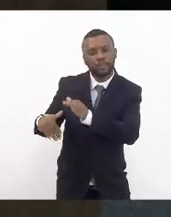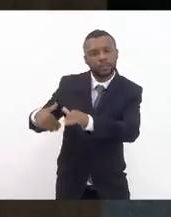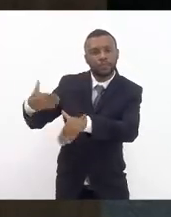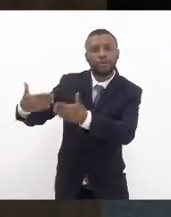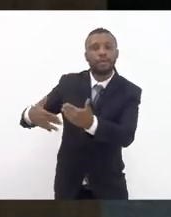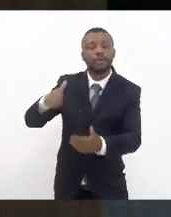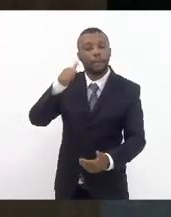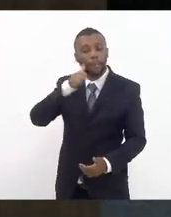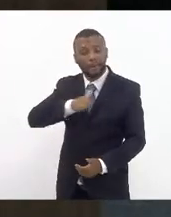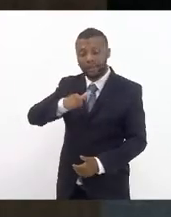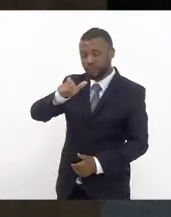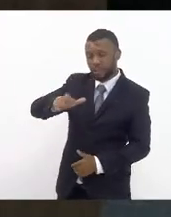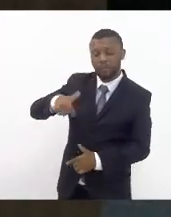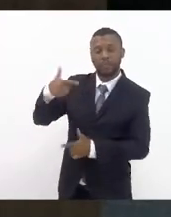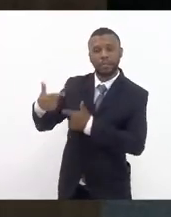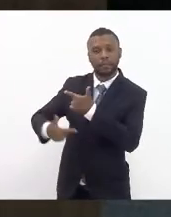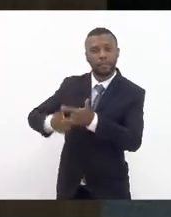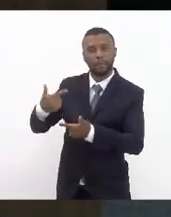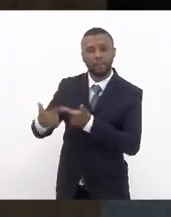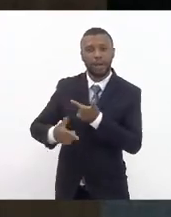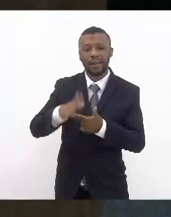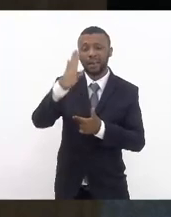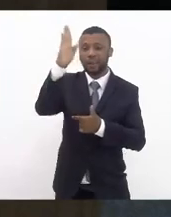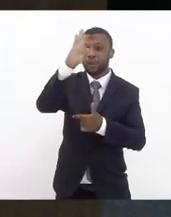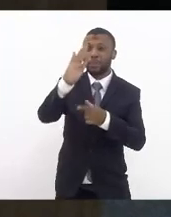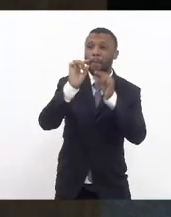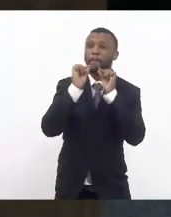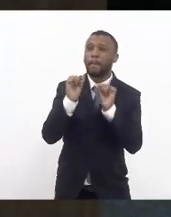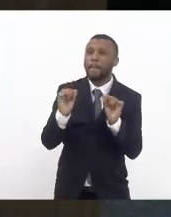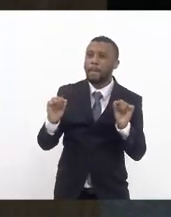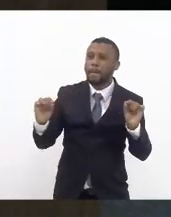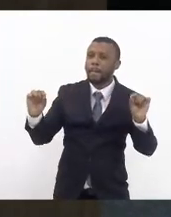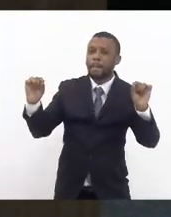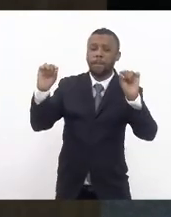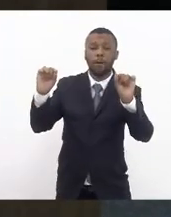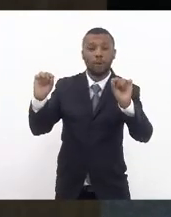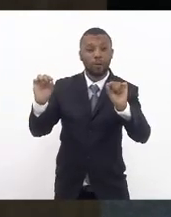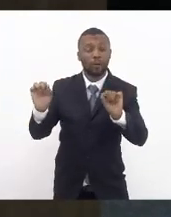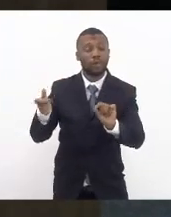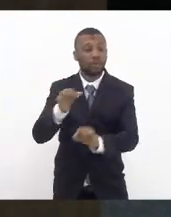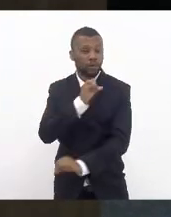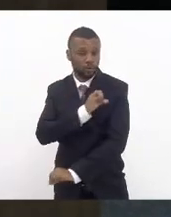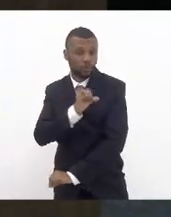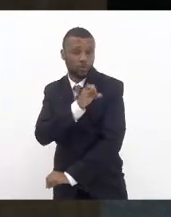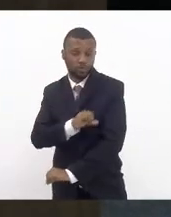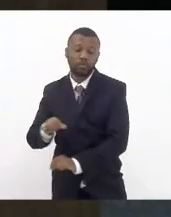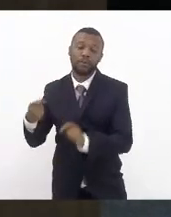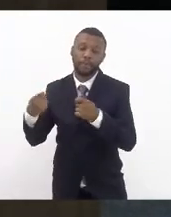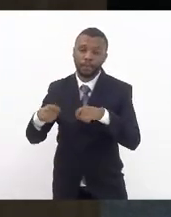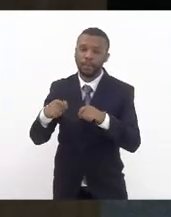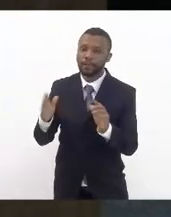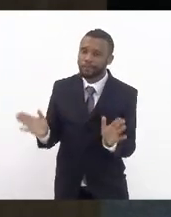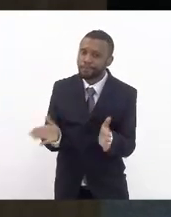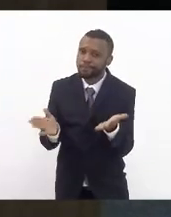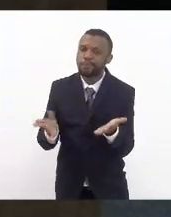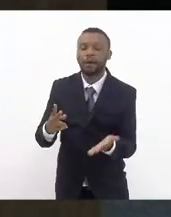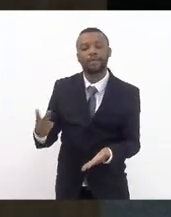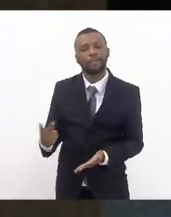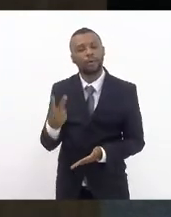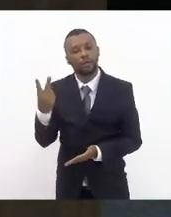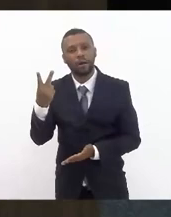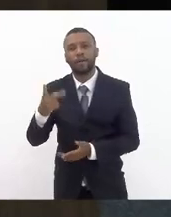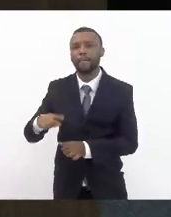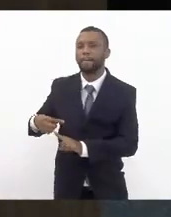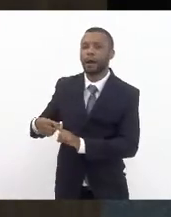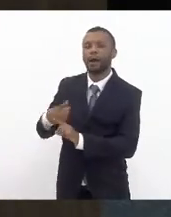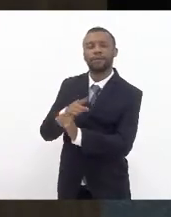em diversos lugares do Estado, que precisam ser valorizadas com ampliação de direitos e fortalecimento da